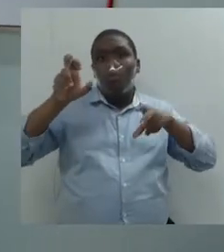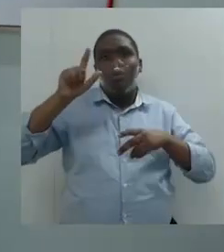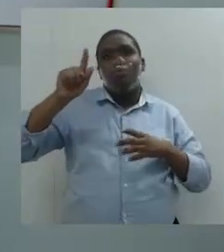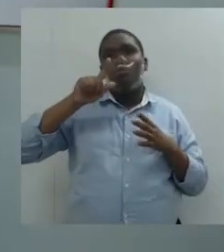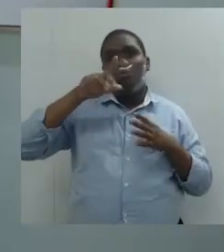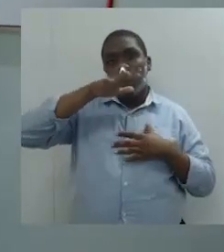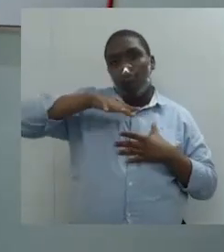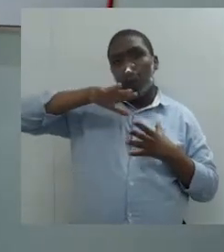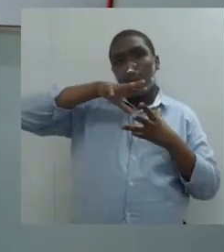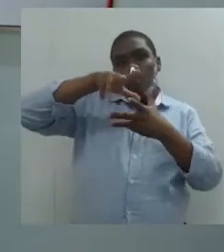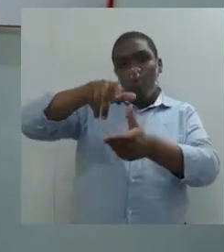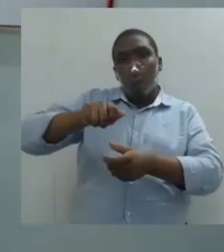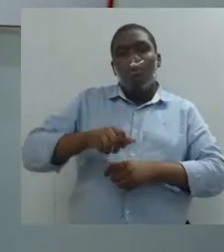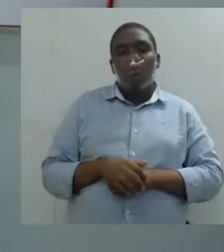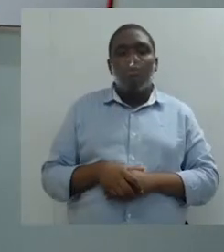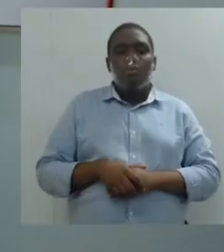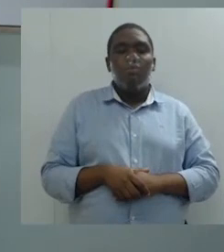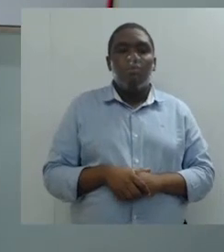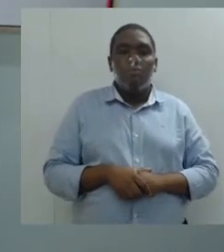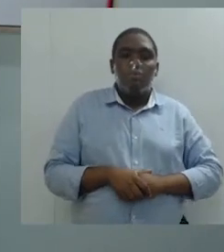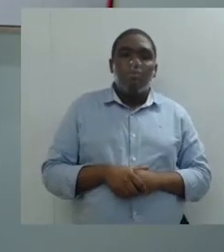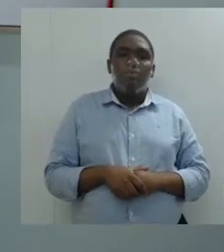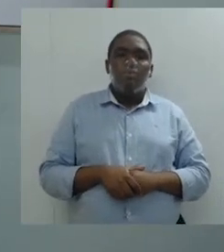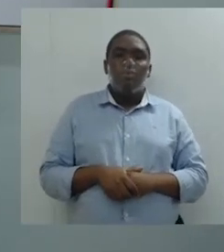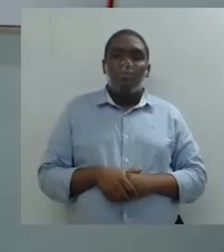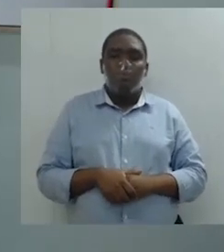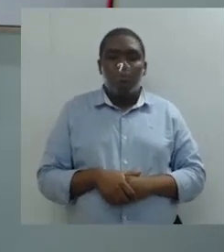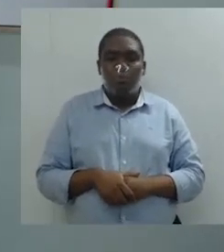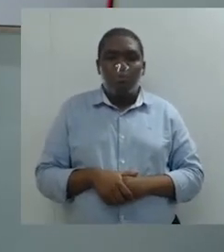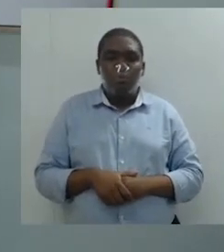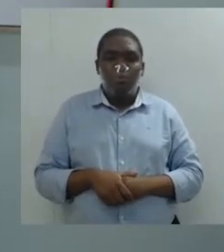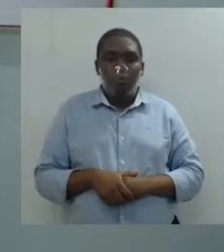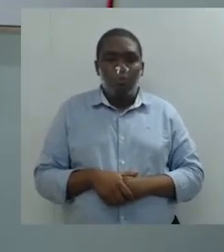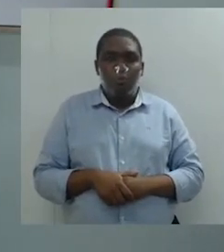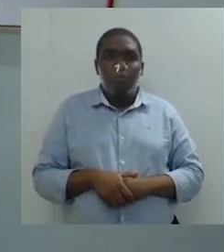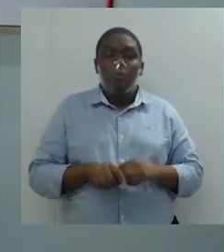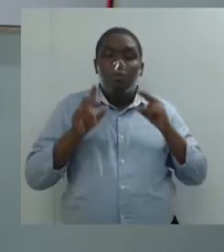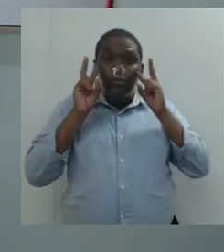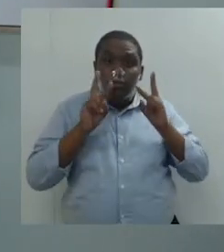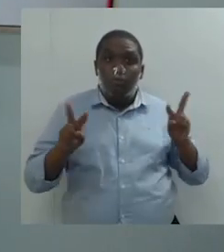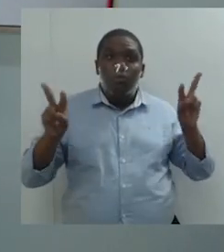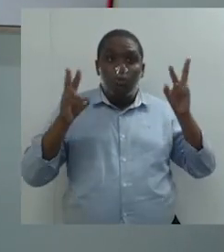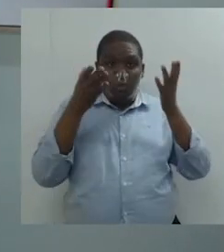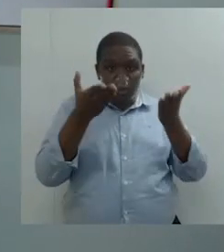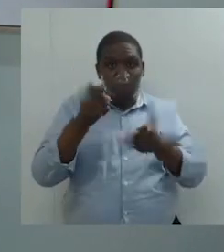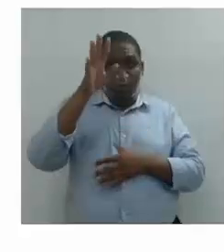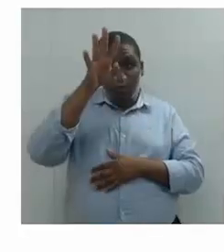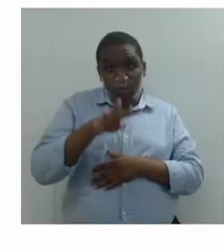geográfico. Vamos ver, acompanhe essa tabela.